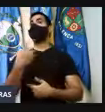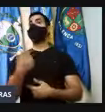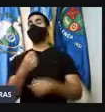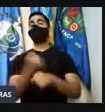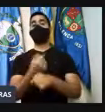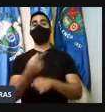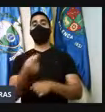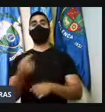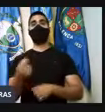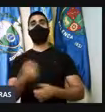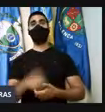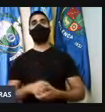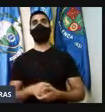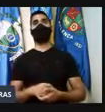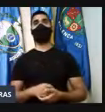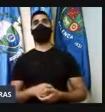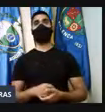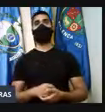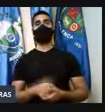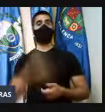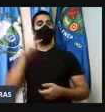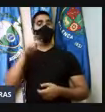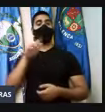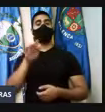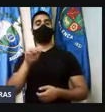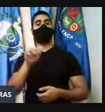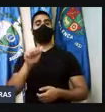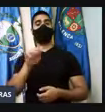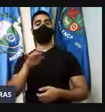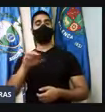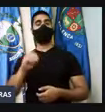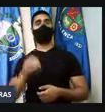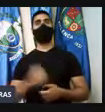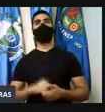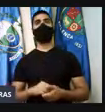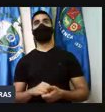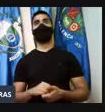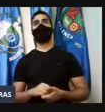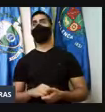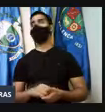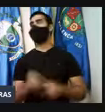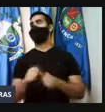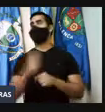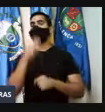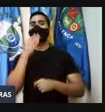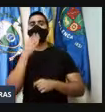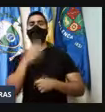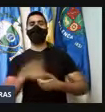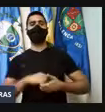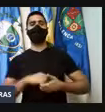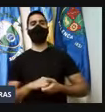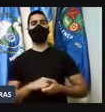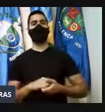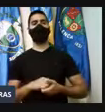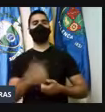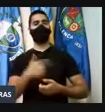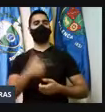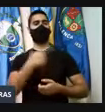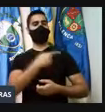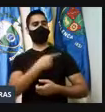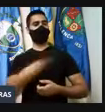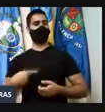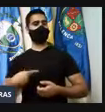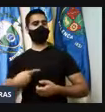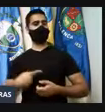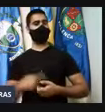341/2020. Vereador Fábio Antônio, suas atribuições, requer o excelentíssimo senhor vice-presidente